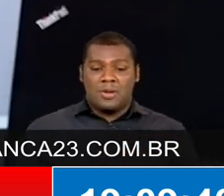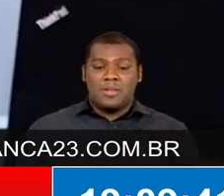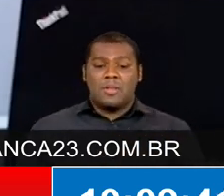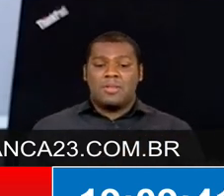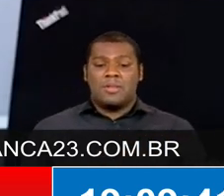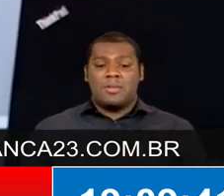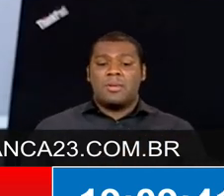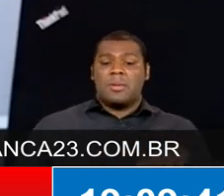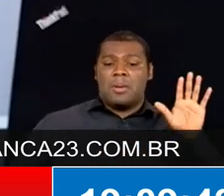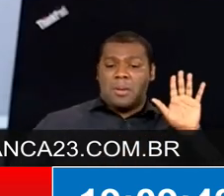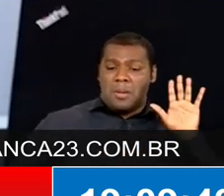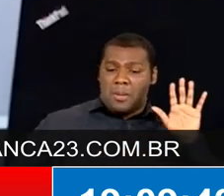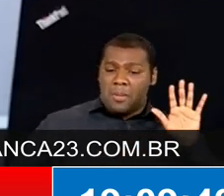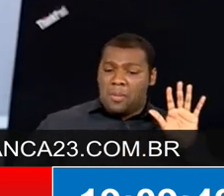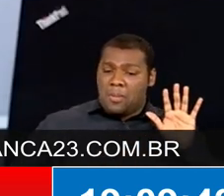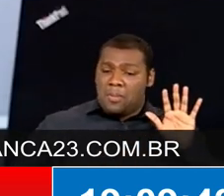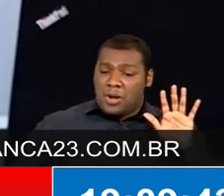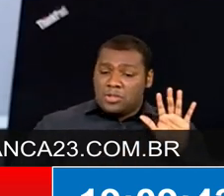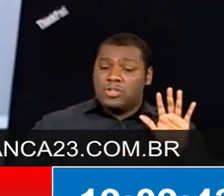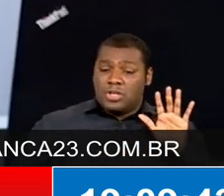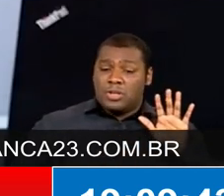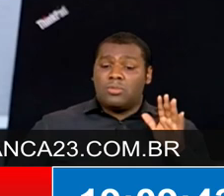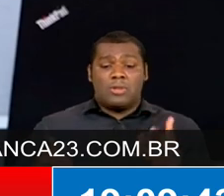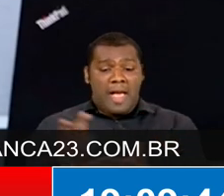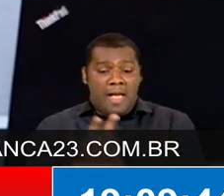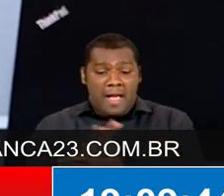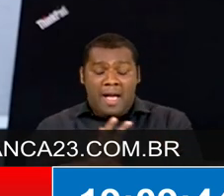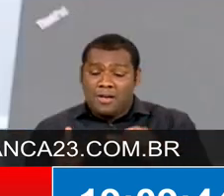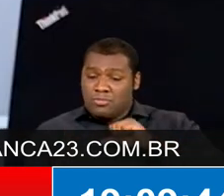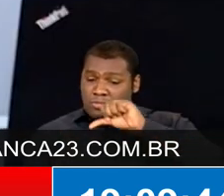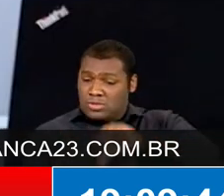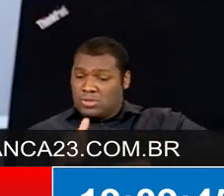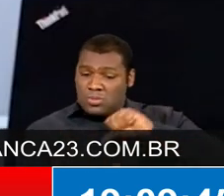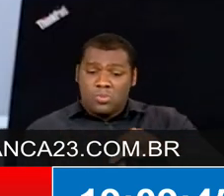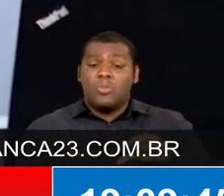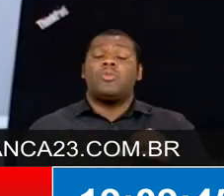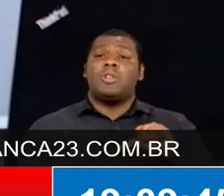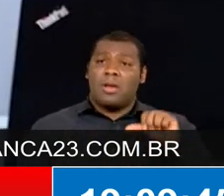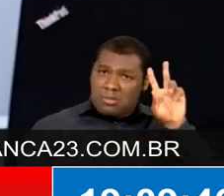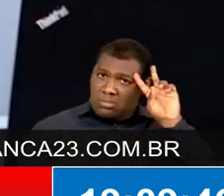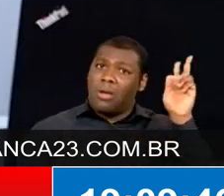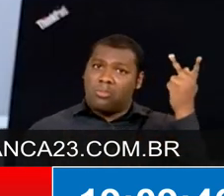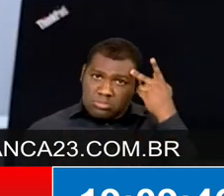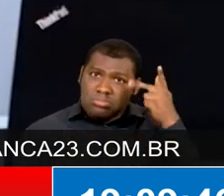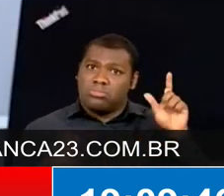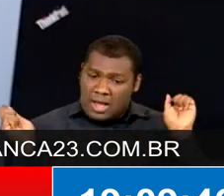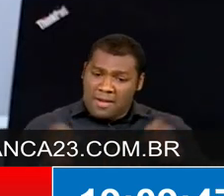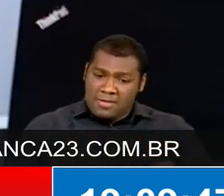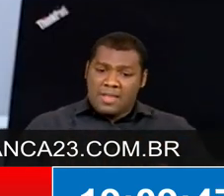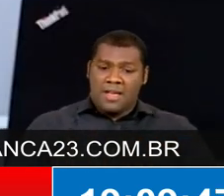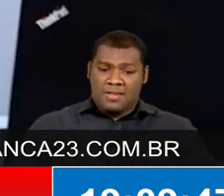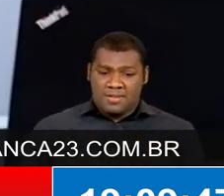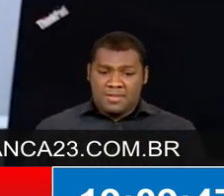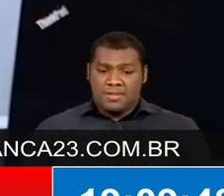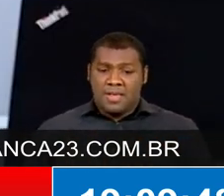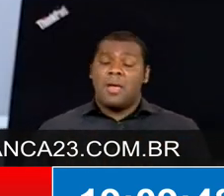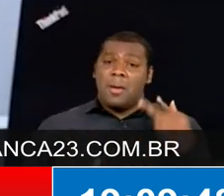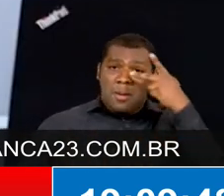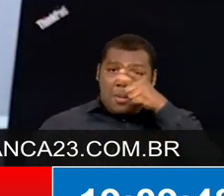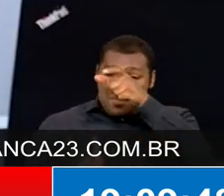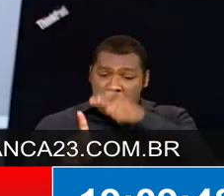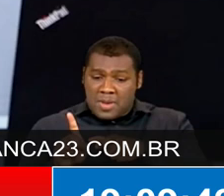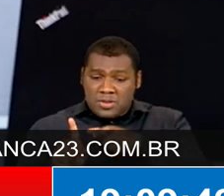bom é bandido reinserido, né? Tá na sociedade, é ressocializado. Muito difícil a reinserção. A reinserção no sistema, ela é